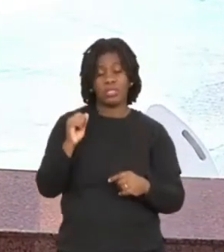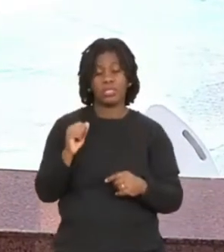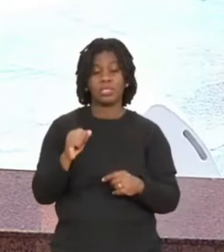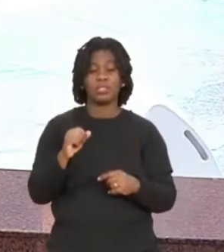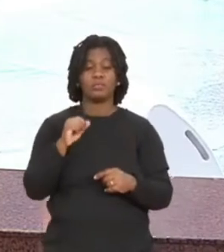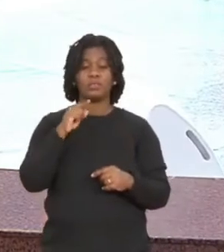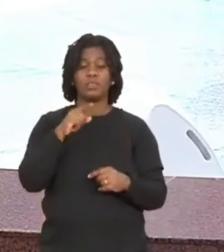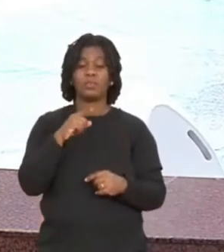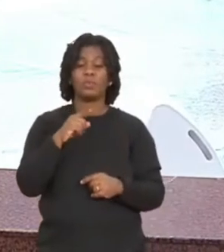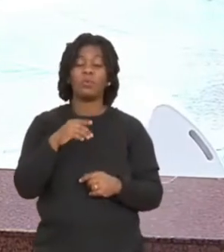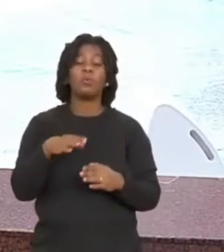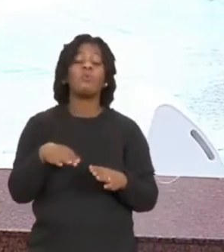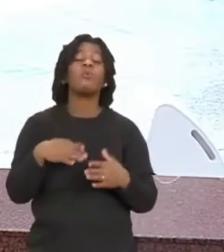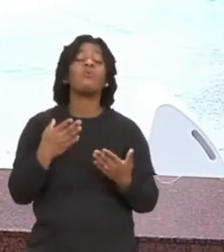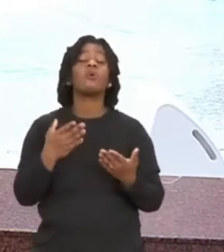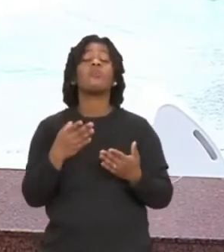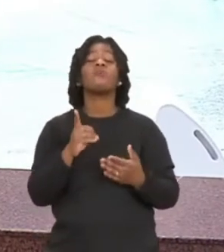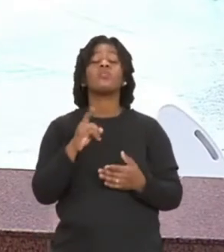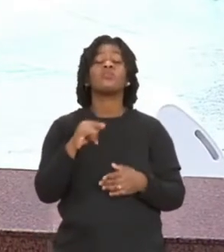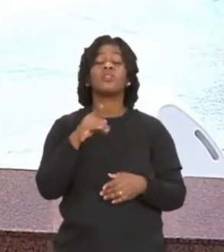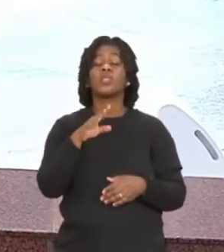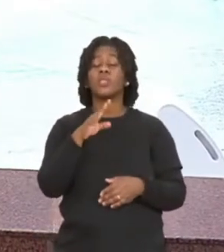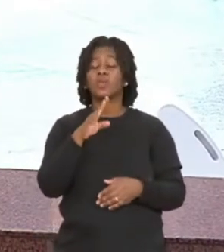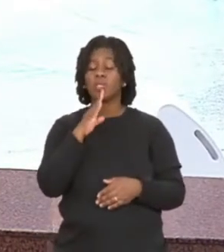conheceu o evangelho.